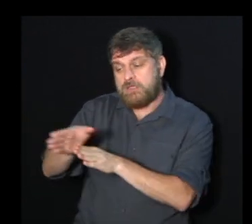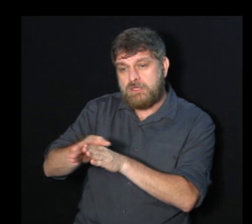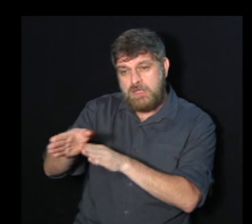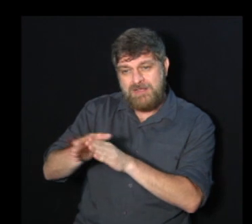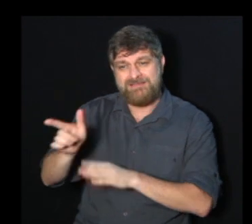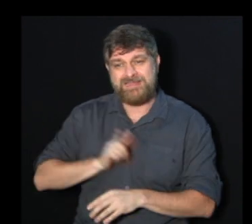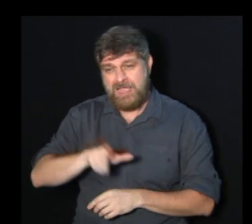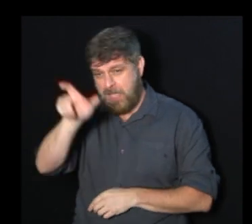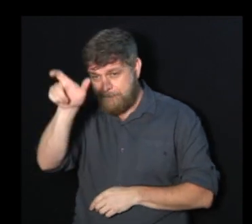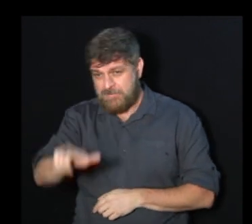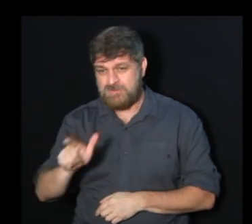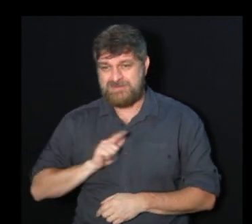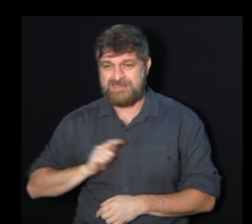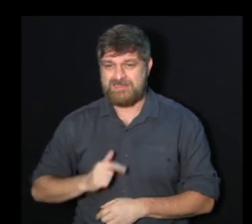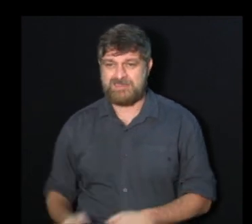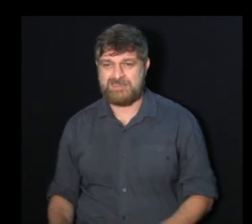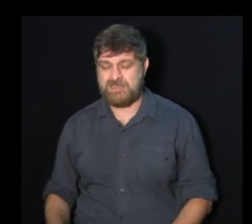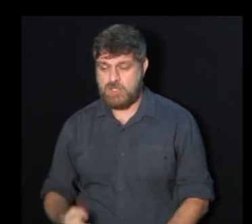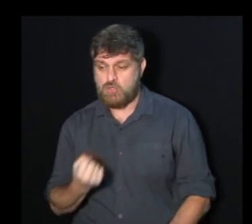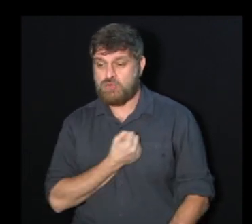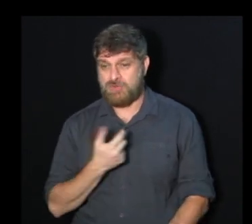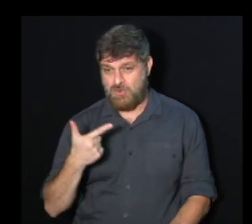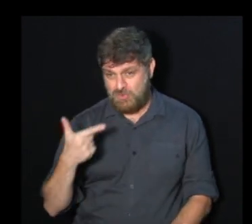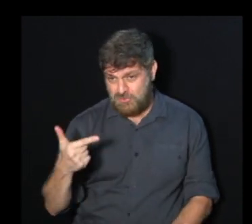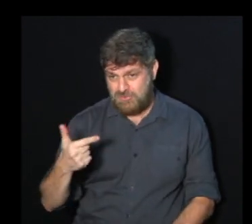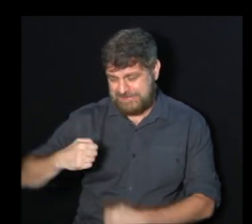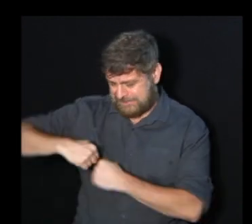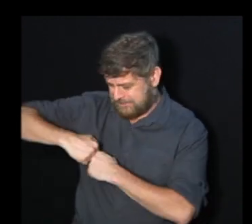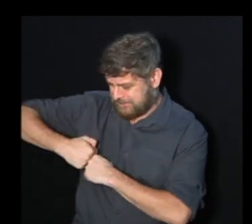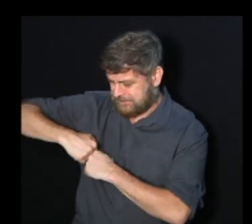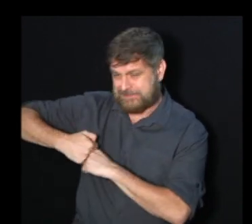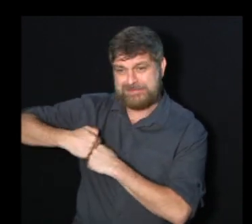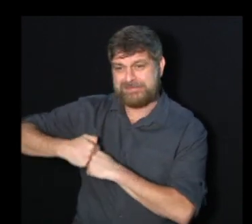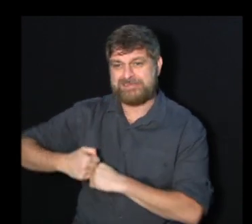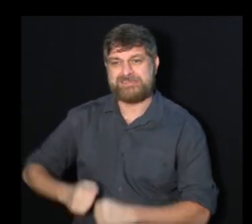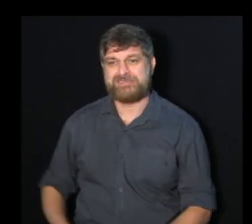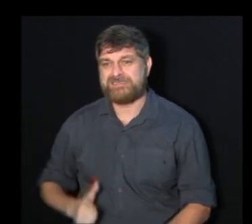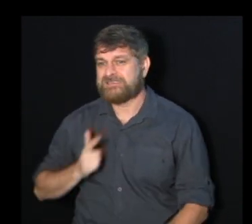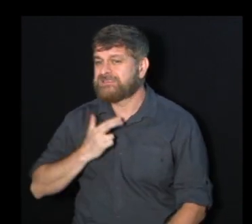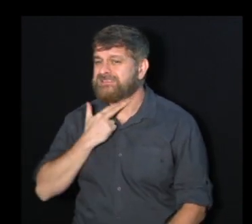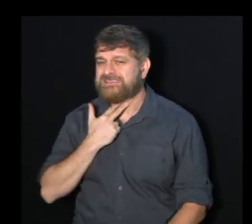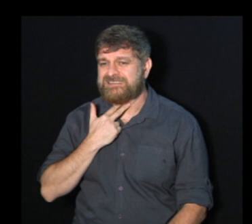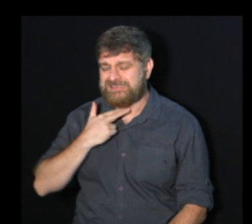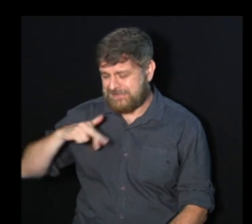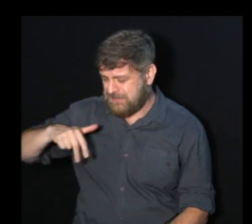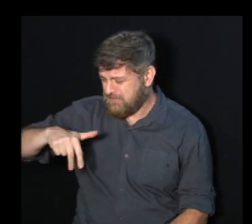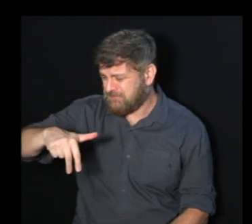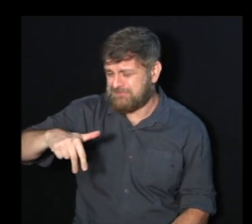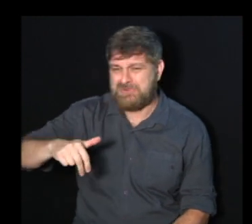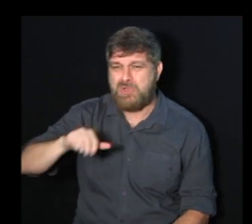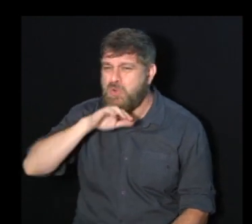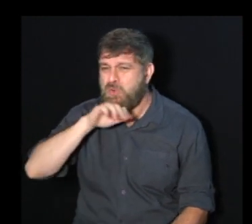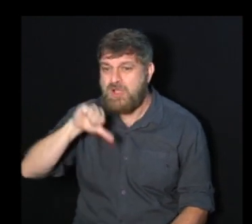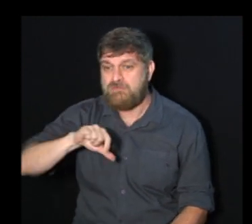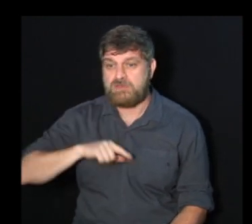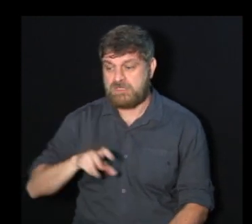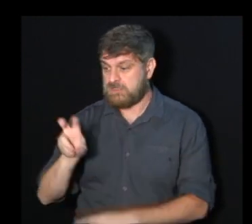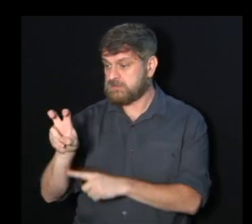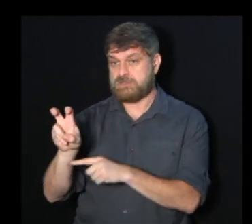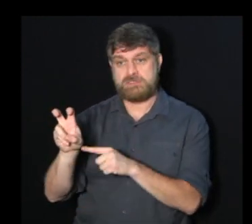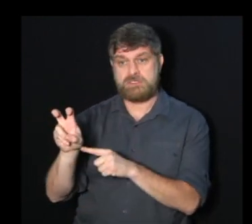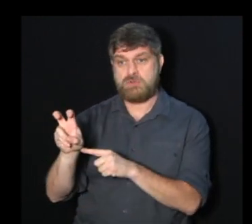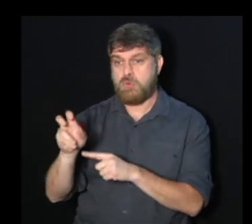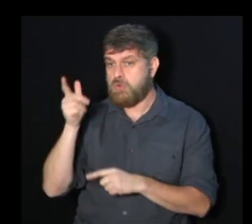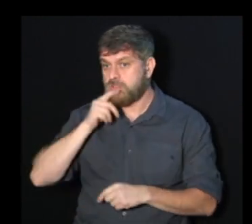ter paciente que vai ter grau 2 de artrose e o cara não consegue dobrar a perna. Vai ter cara que tem grau 5 de artrose, dobra,